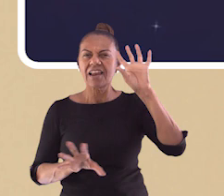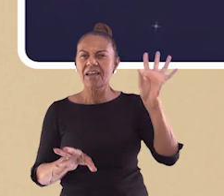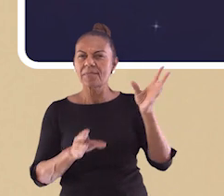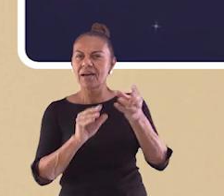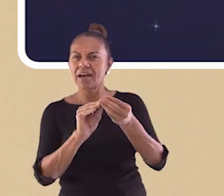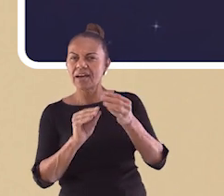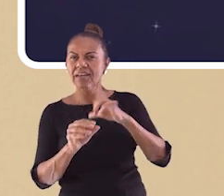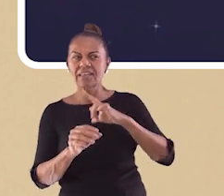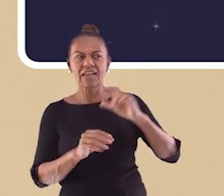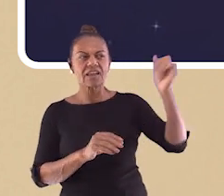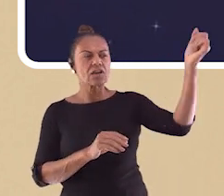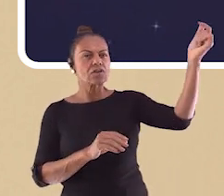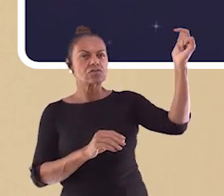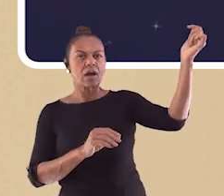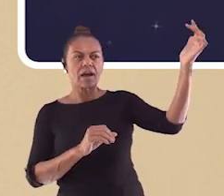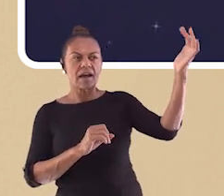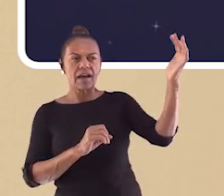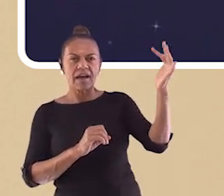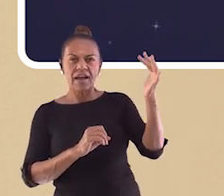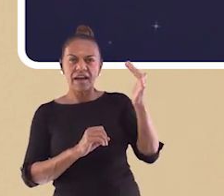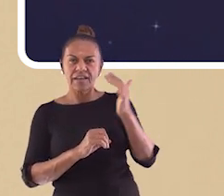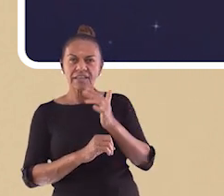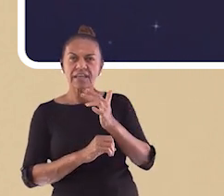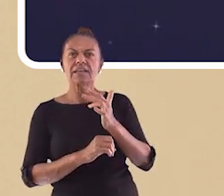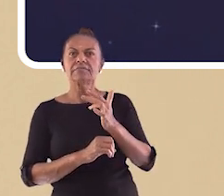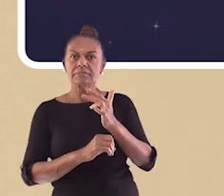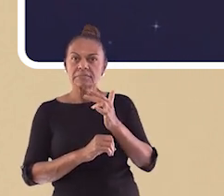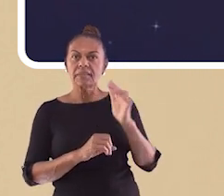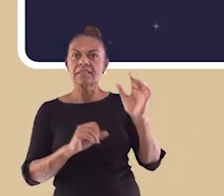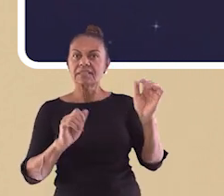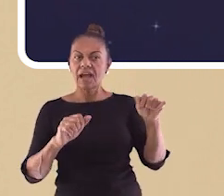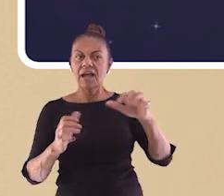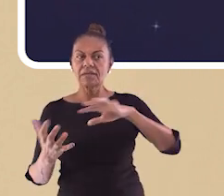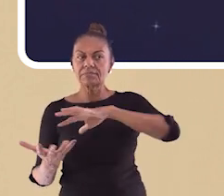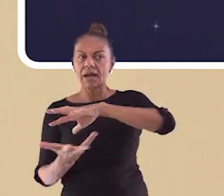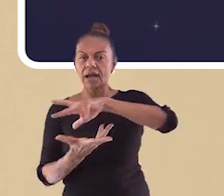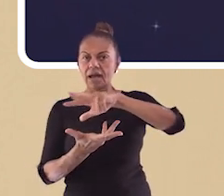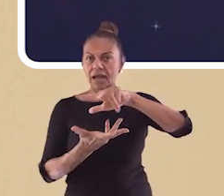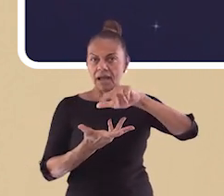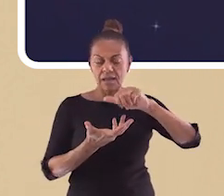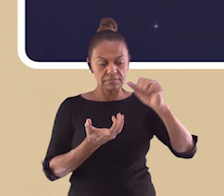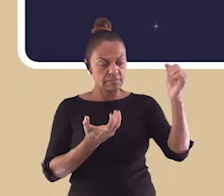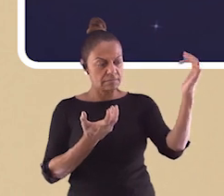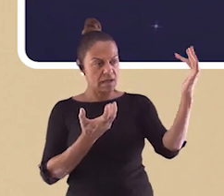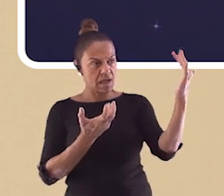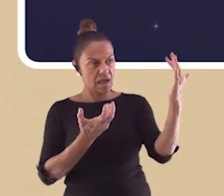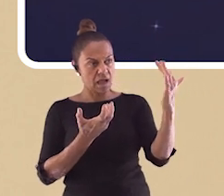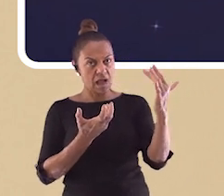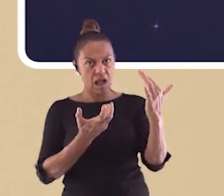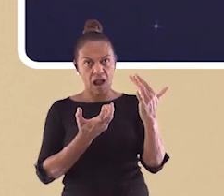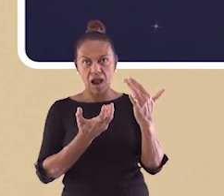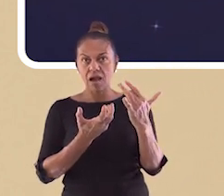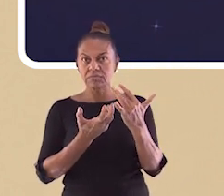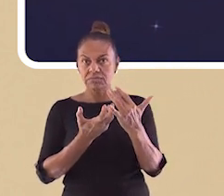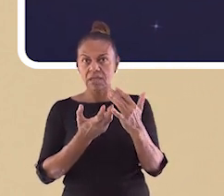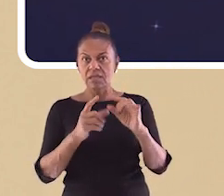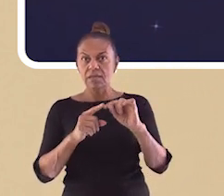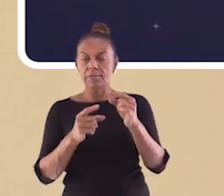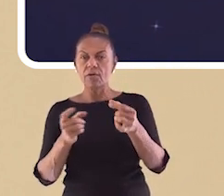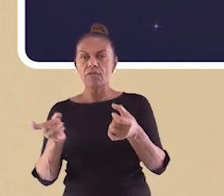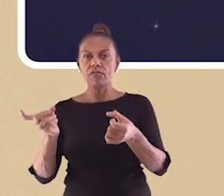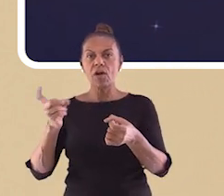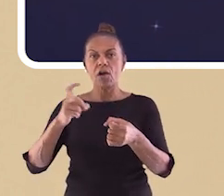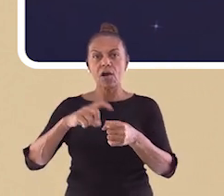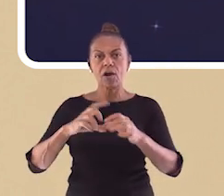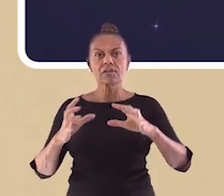que o Sol emite uma radiação ultravioleta? Essa radiação é capaz de atravessar a nossa atmosfera e parte dela é refletida